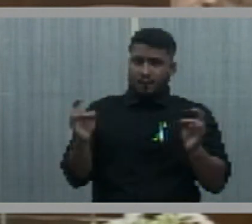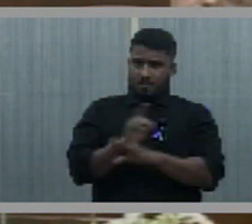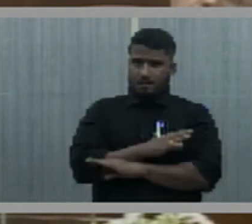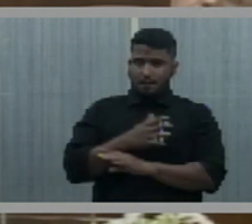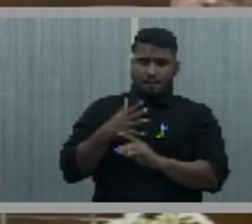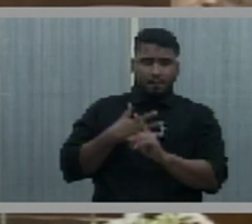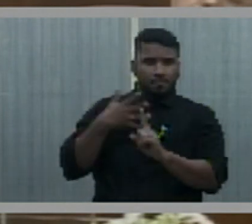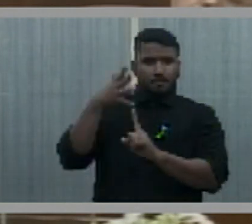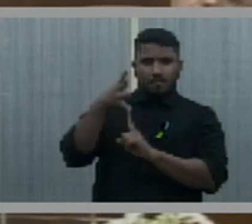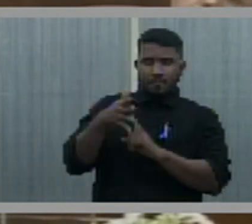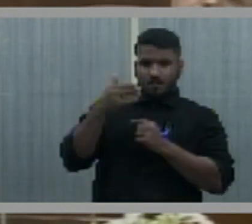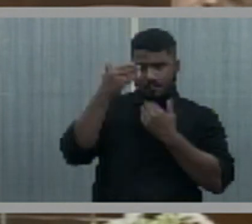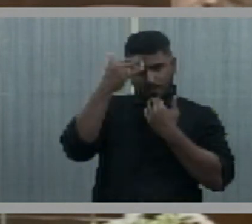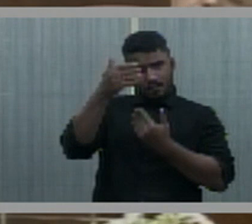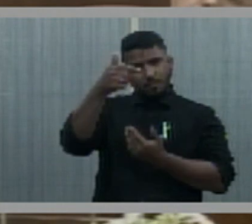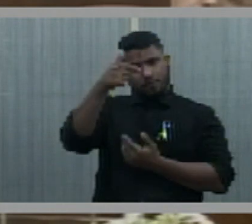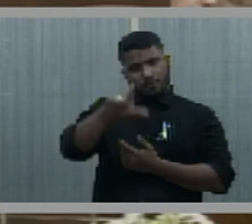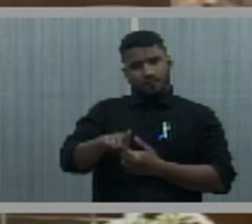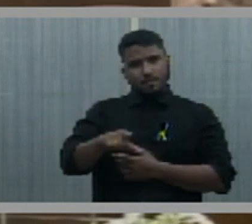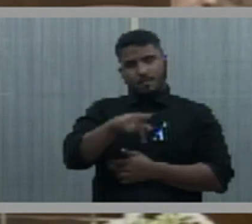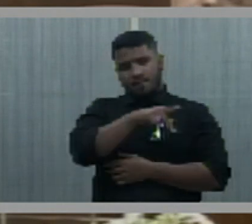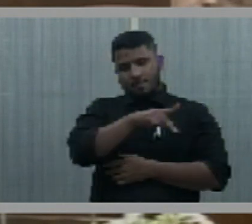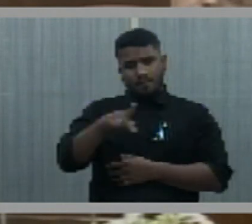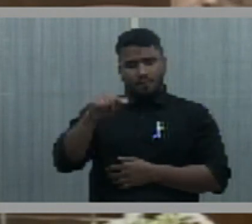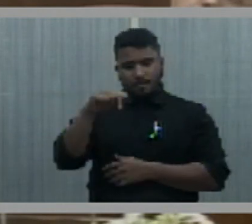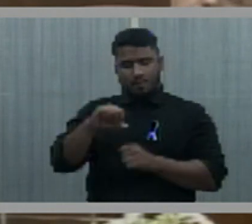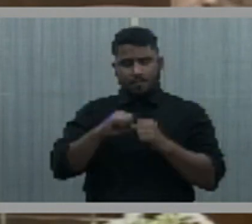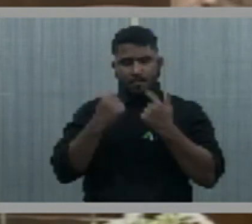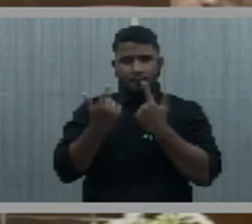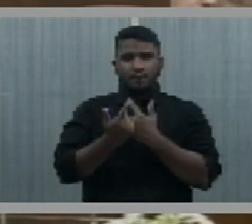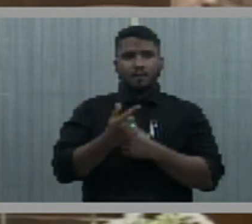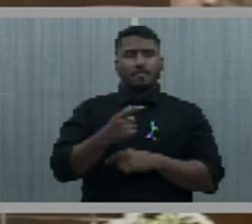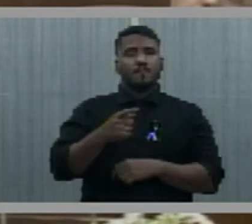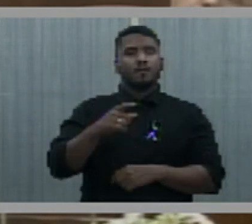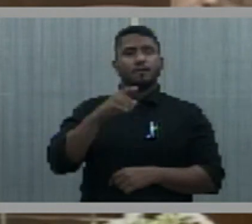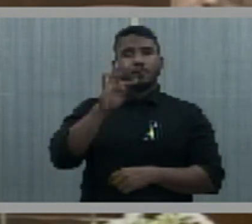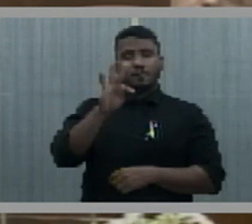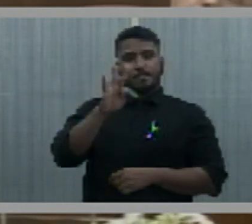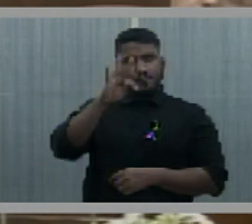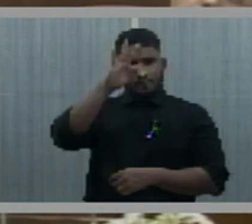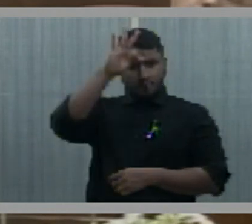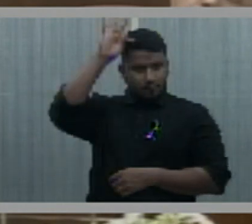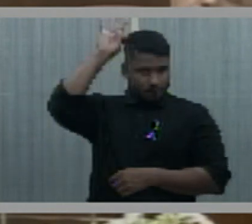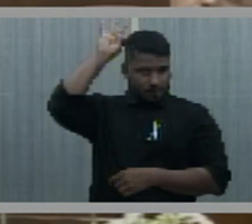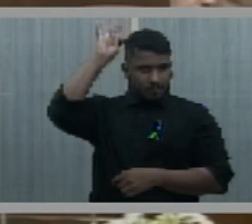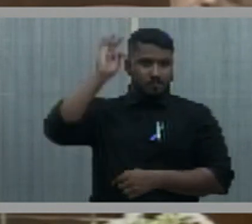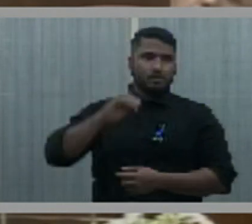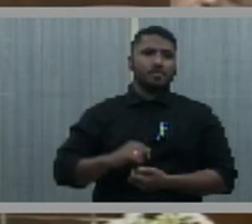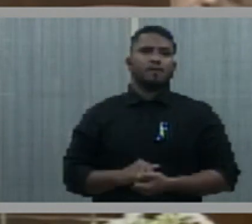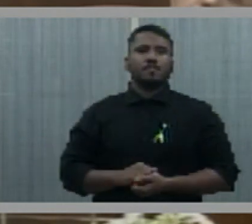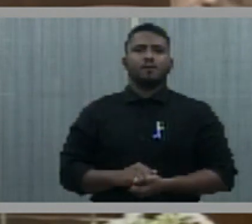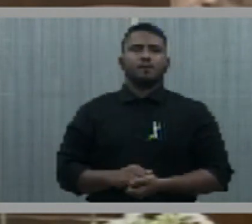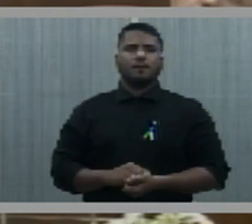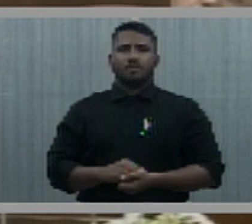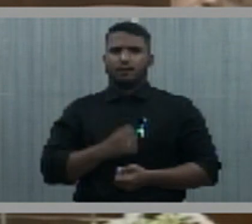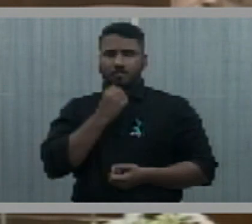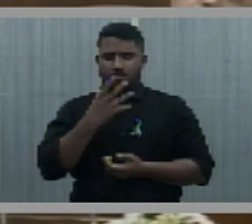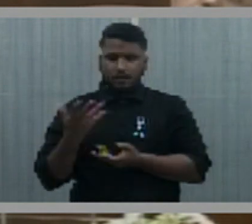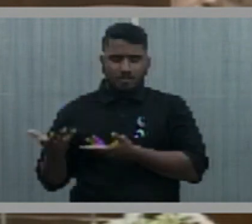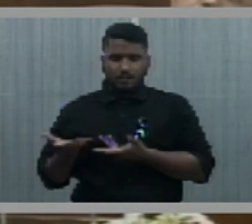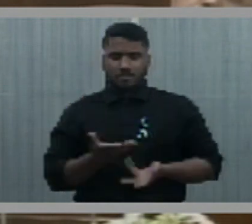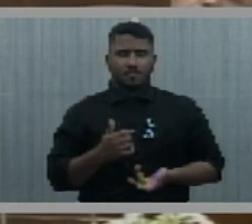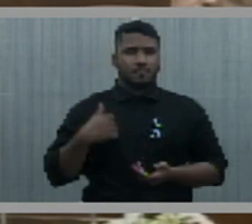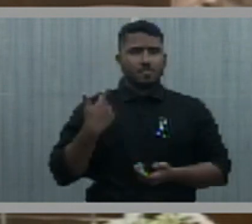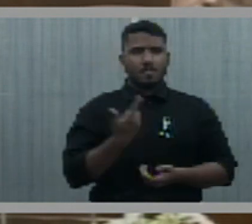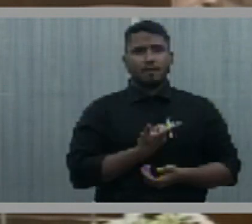palavras agradecendo mais uma vez ao presidente da casa, né, Dr. Temístocles, pela acolhida,